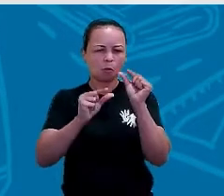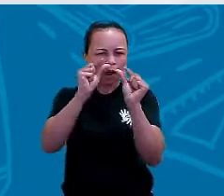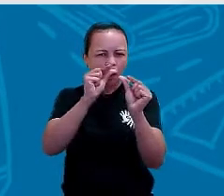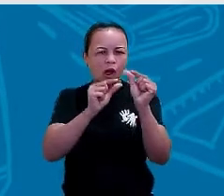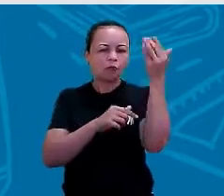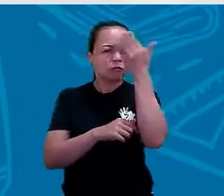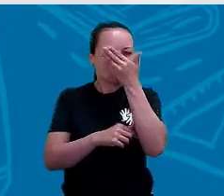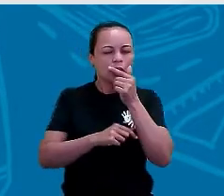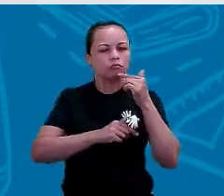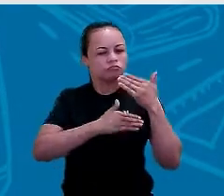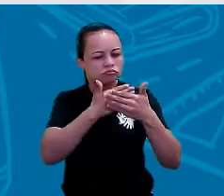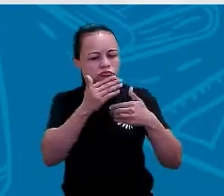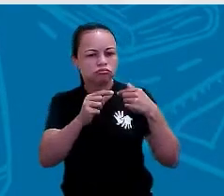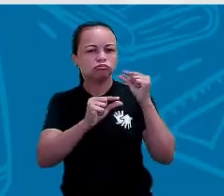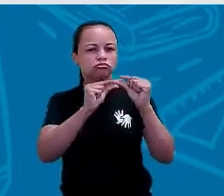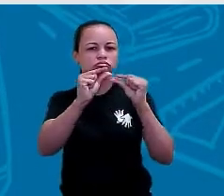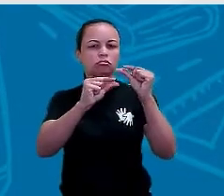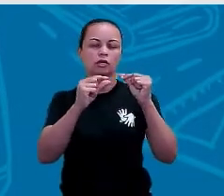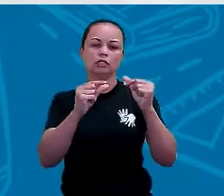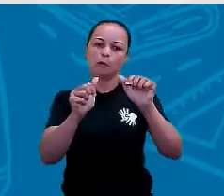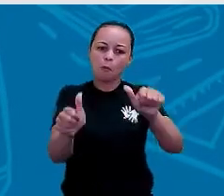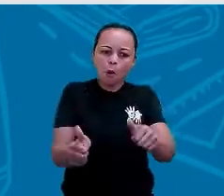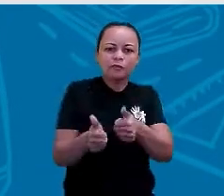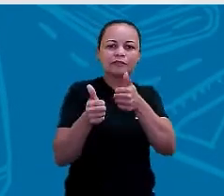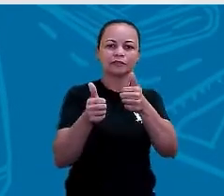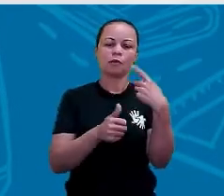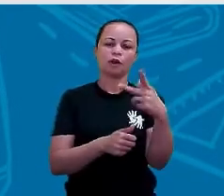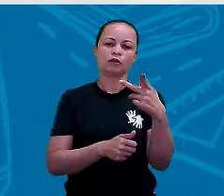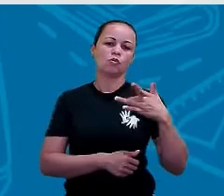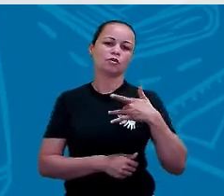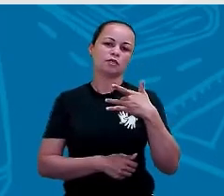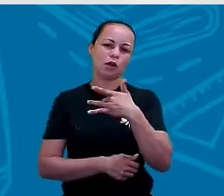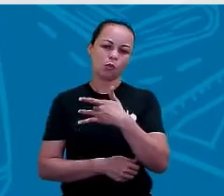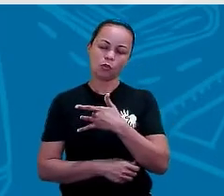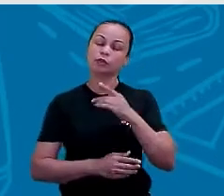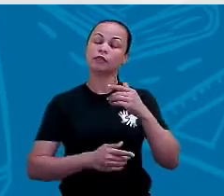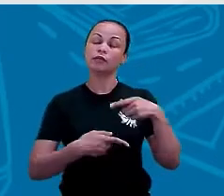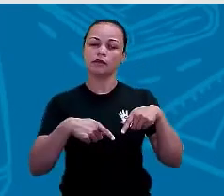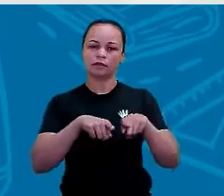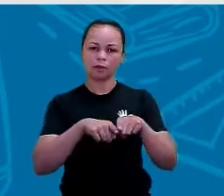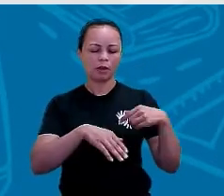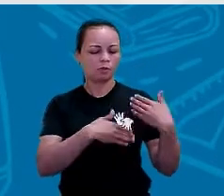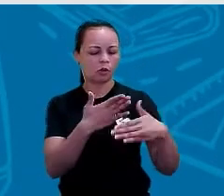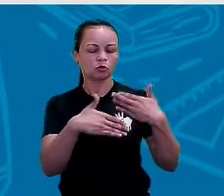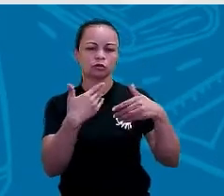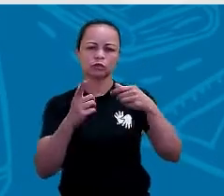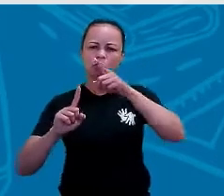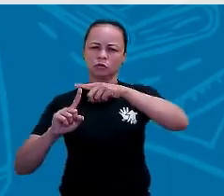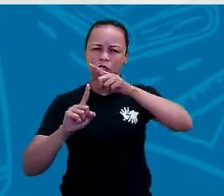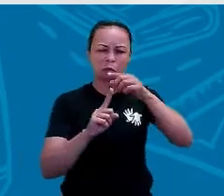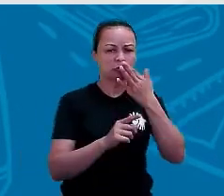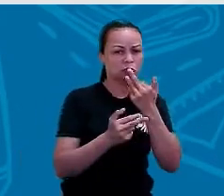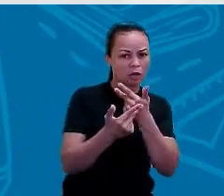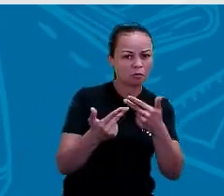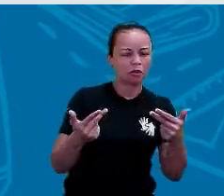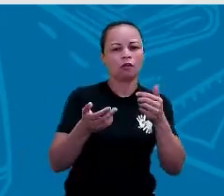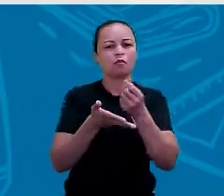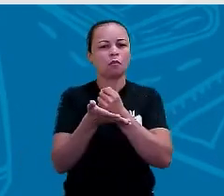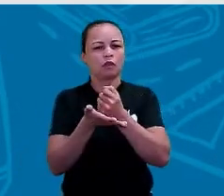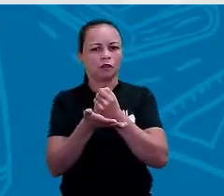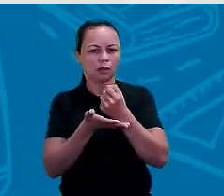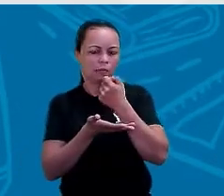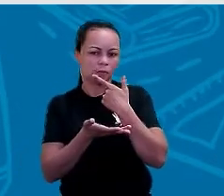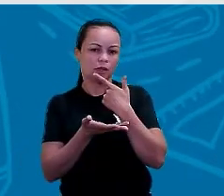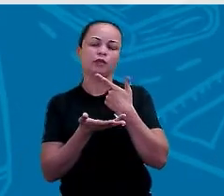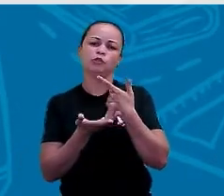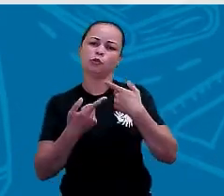forma positiva, certo? Para a tua saúde ou até mesmo para a produção de alguns tipos de alimentos, de medicamentos, tá